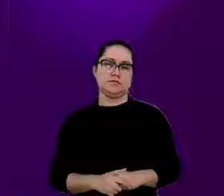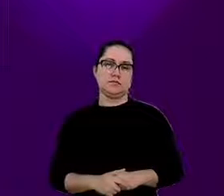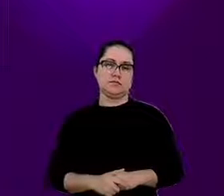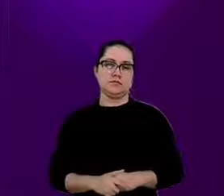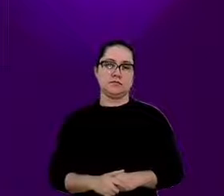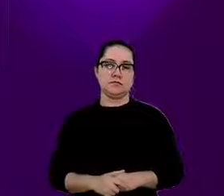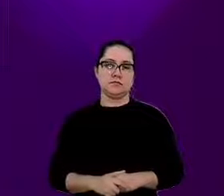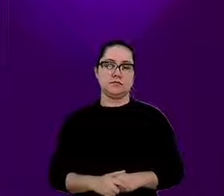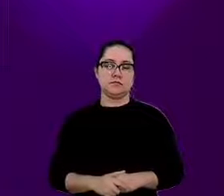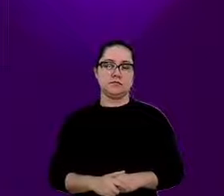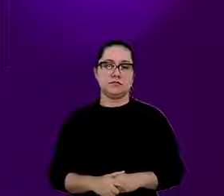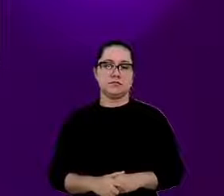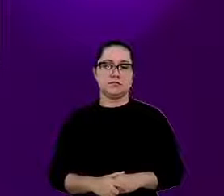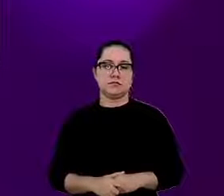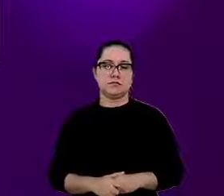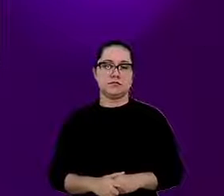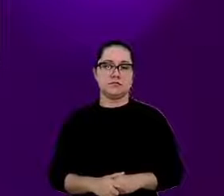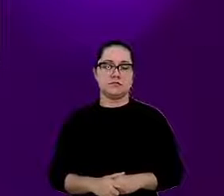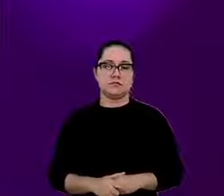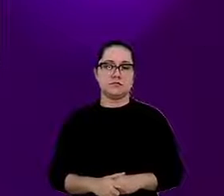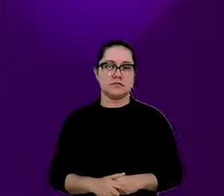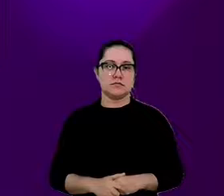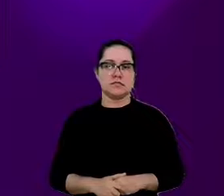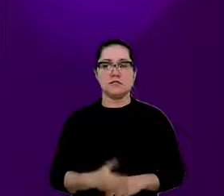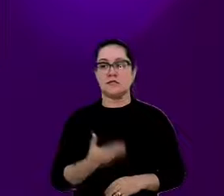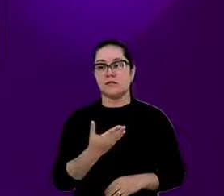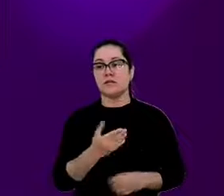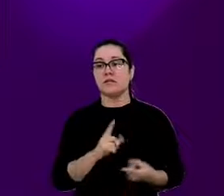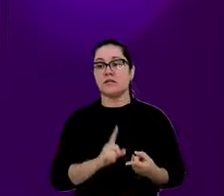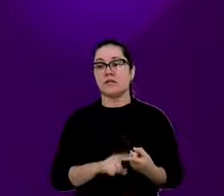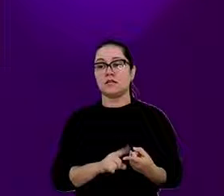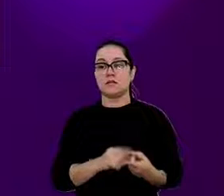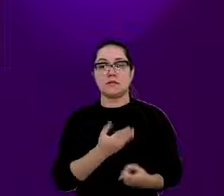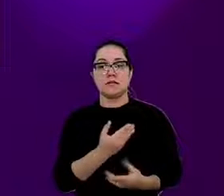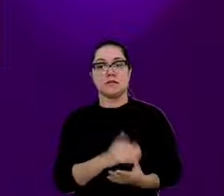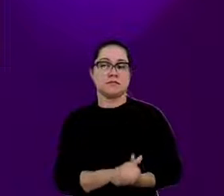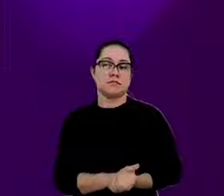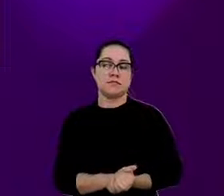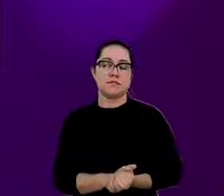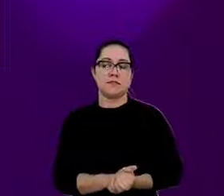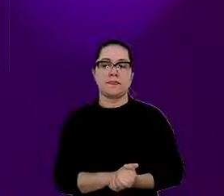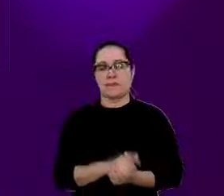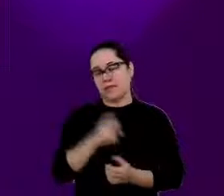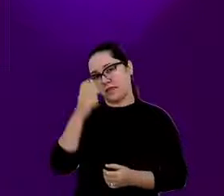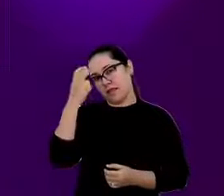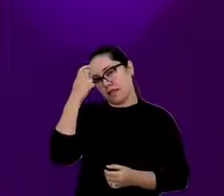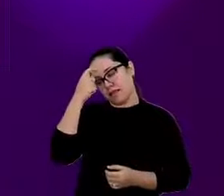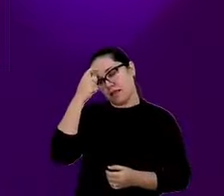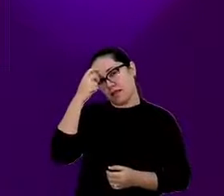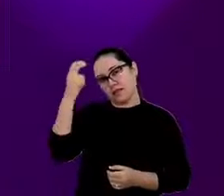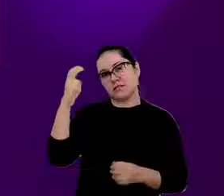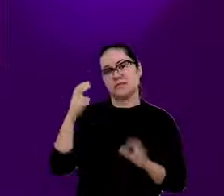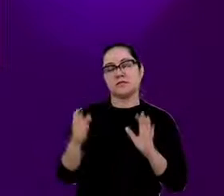Alguns questionam a utilidade também da ferramenta de inteligência artificial em pacientes para